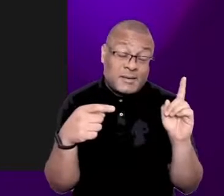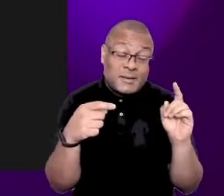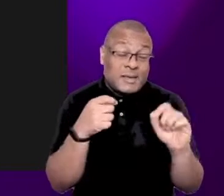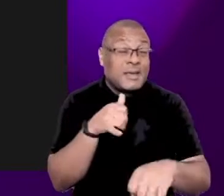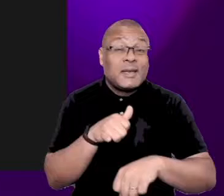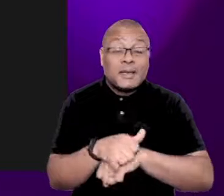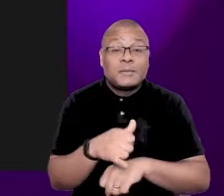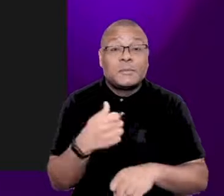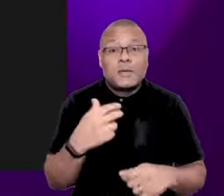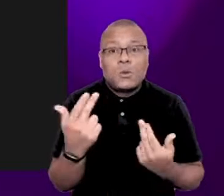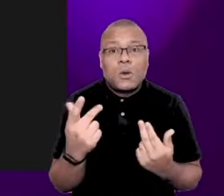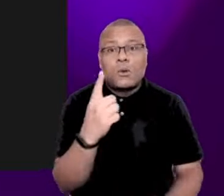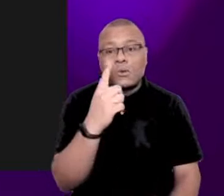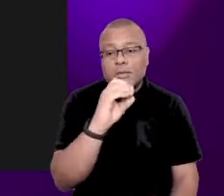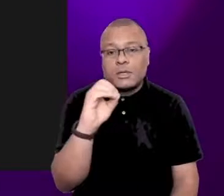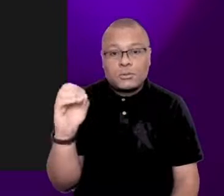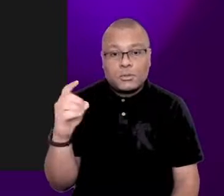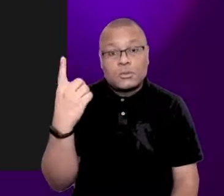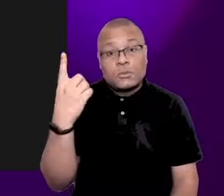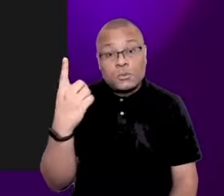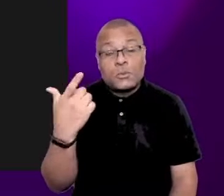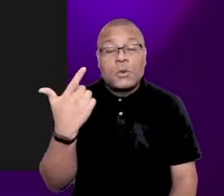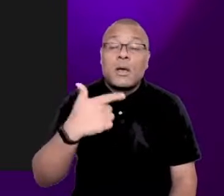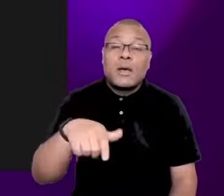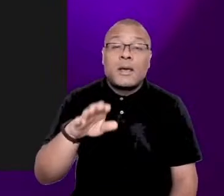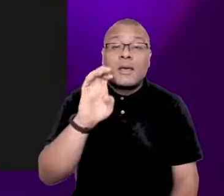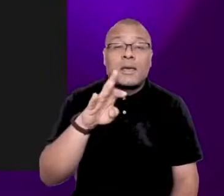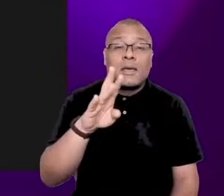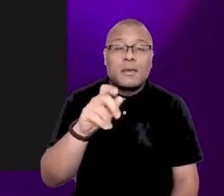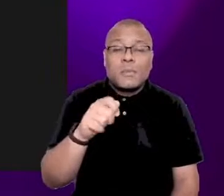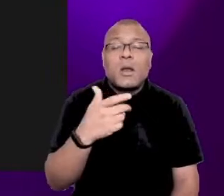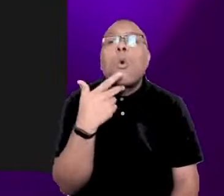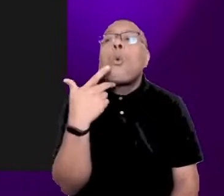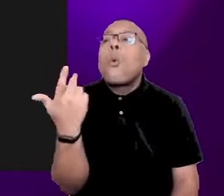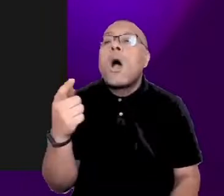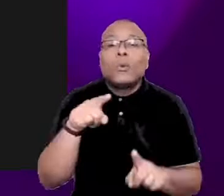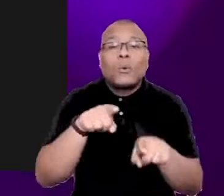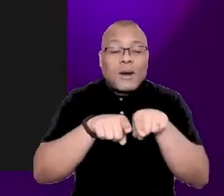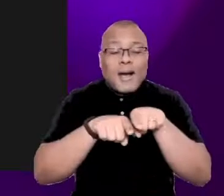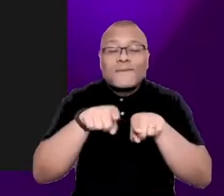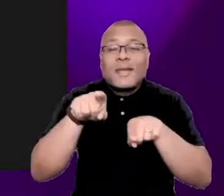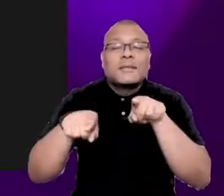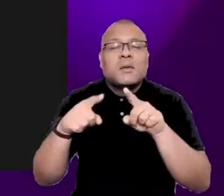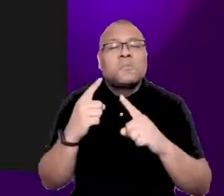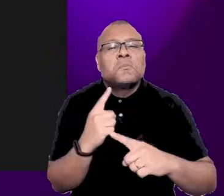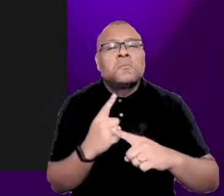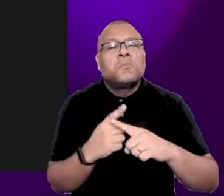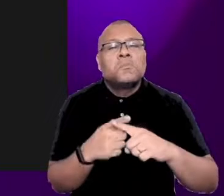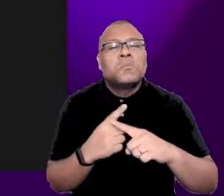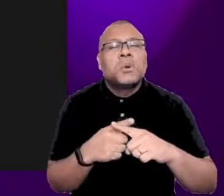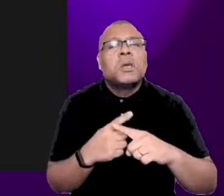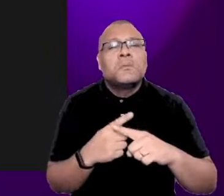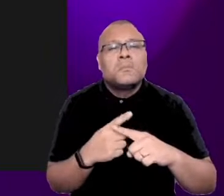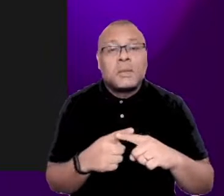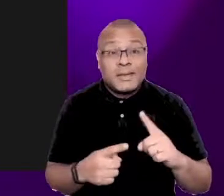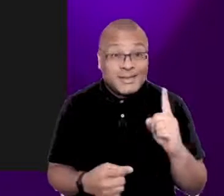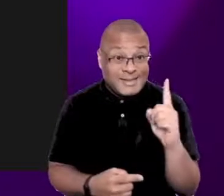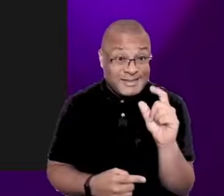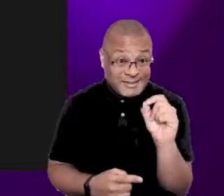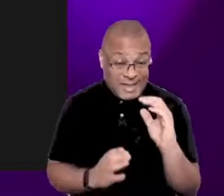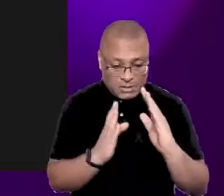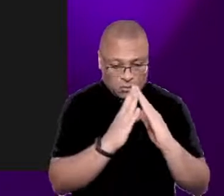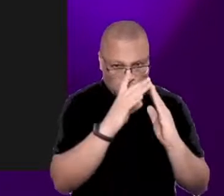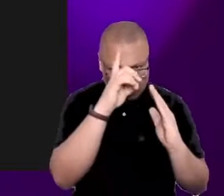o que o pessoal do Weinberg está fazendo, que é qual é a variação e por que tem essa variação. Se eu tenho 10 hospitais na